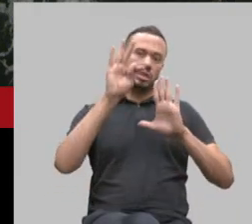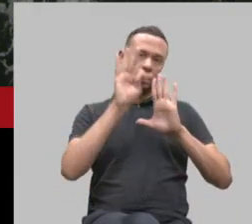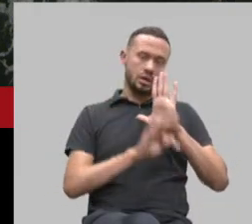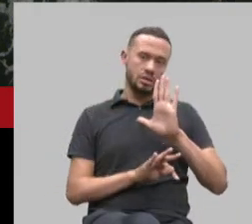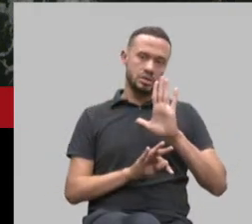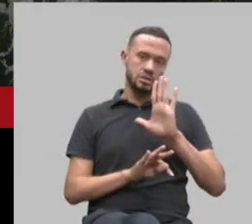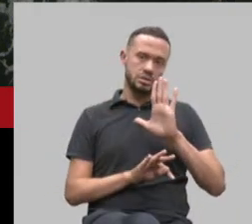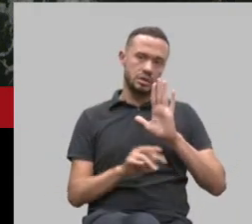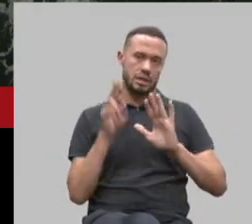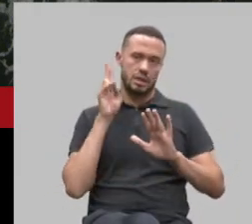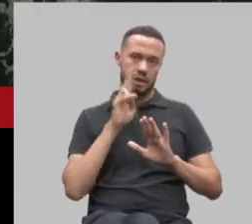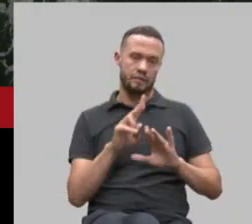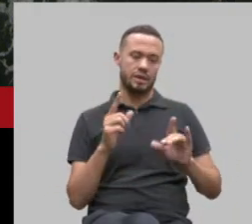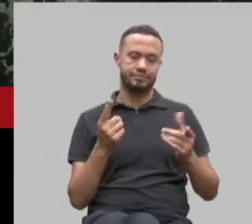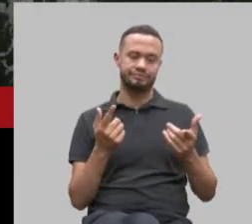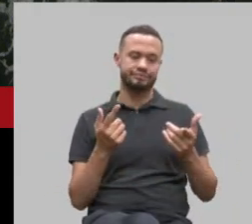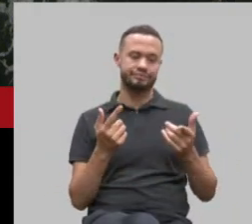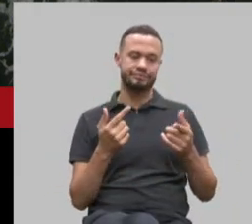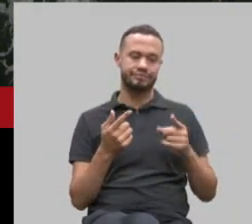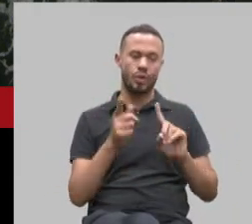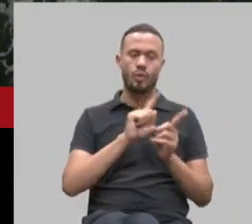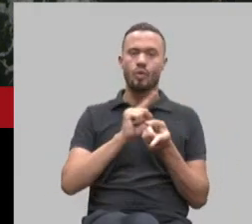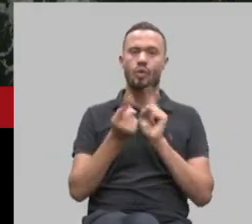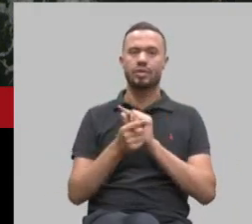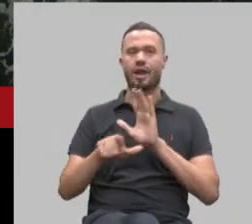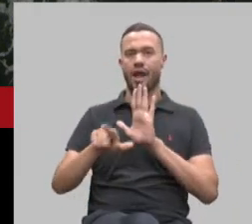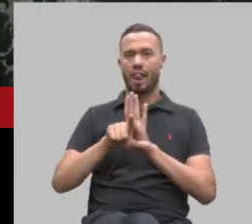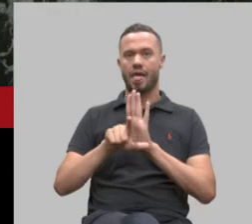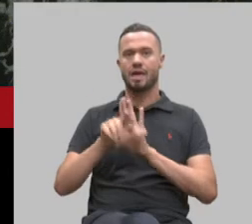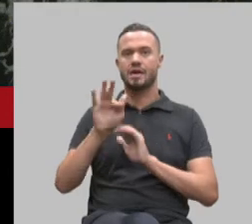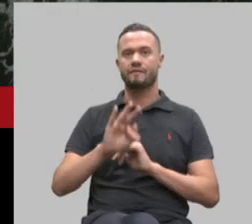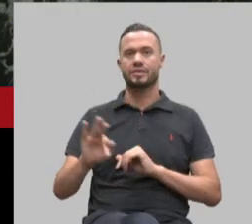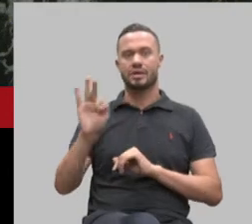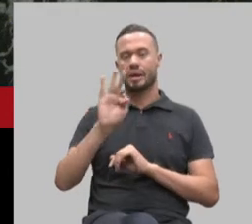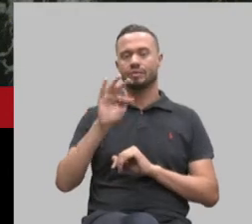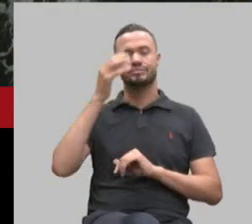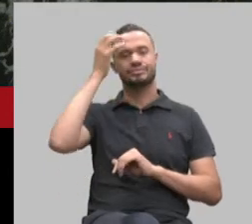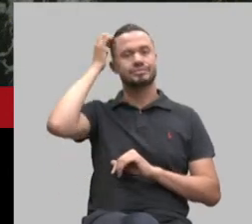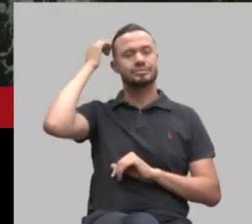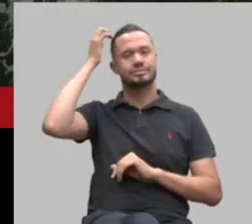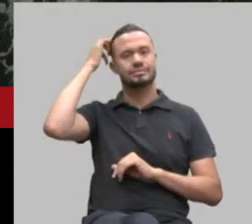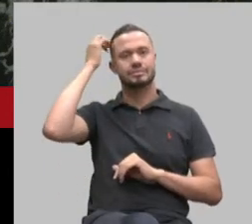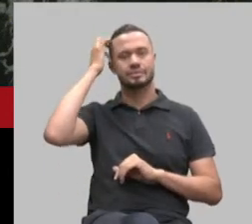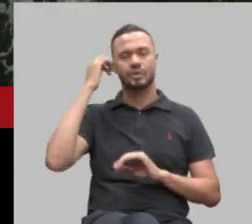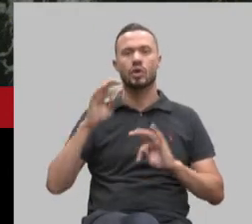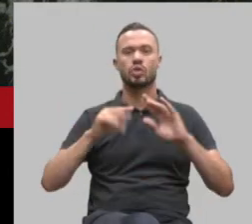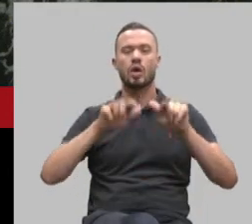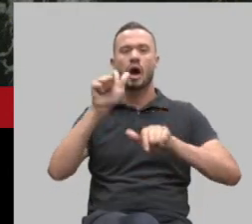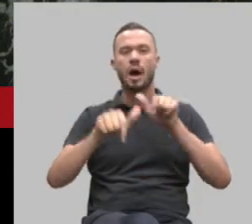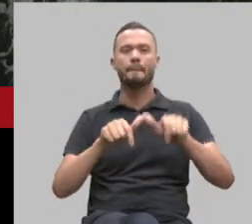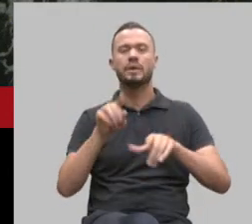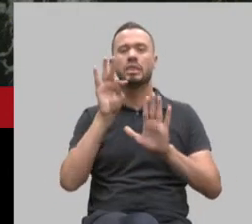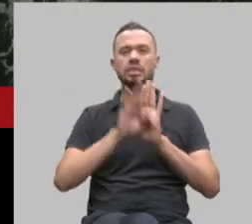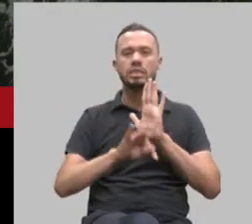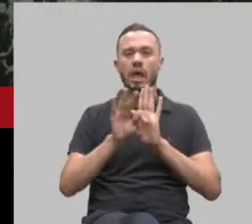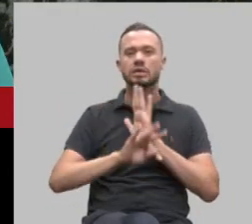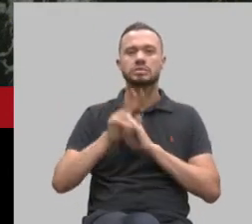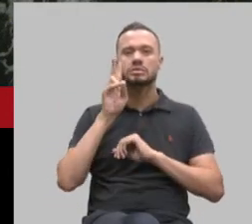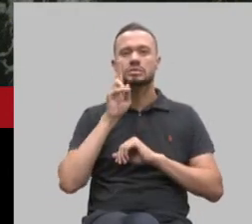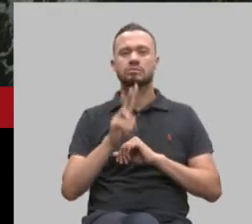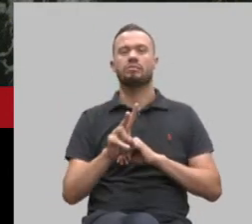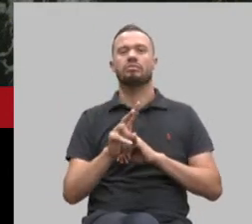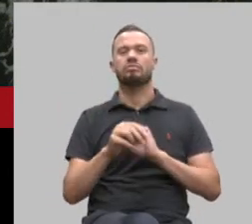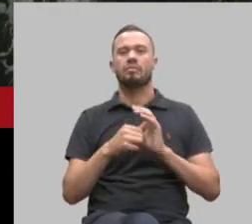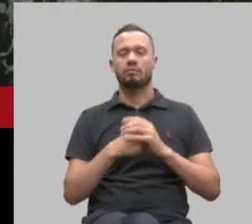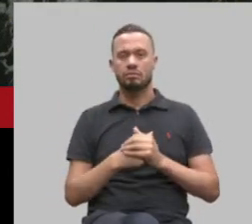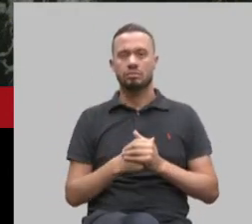lei federal número 7398 que diz sobre a livre organização dos grêmios todo esse restante de texto dela fala sobre n uma coisa